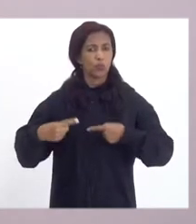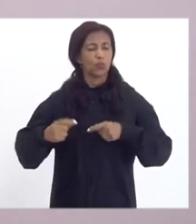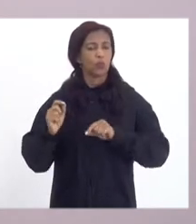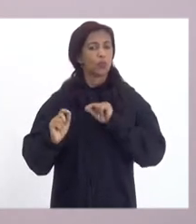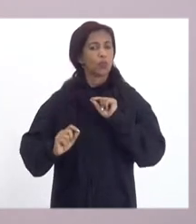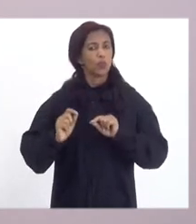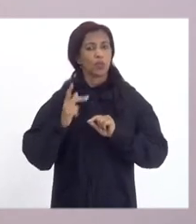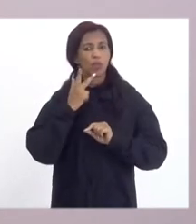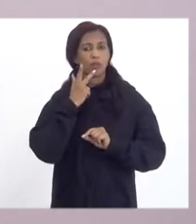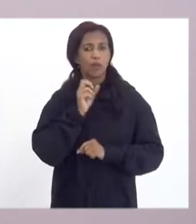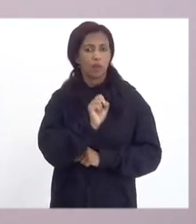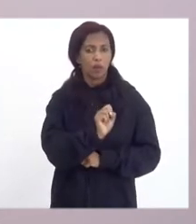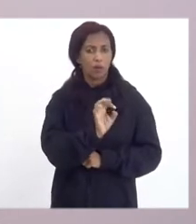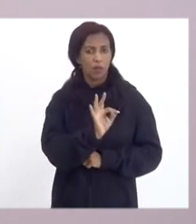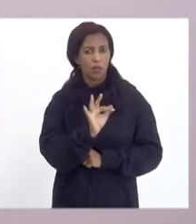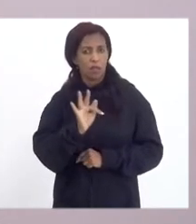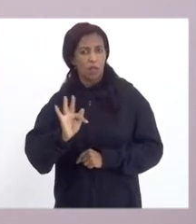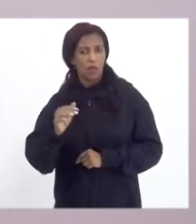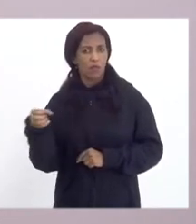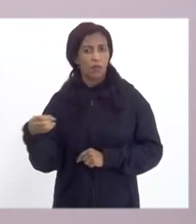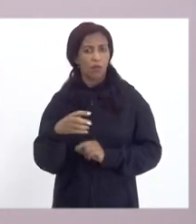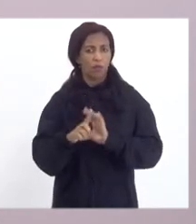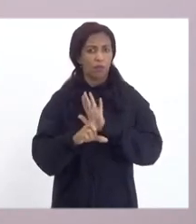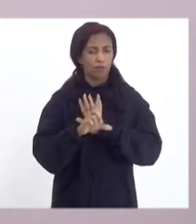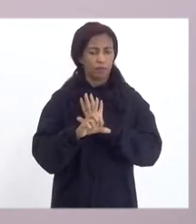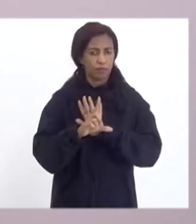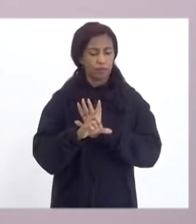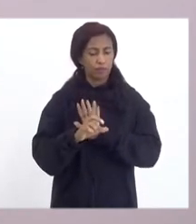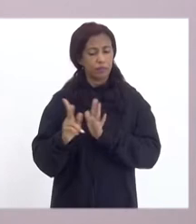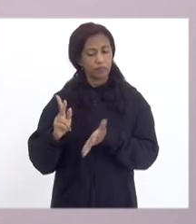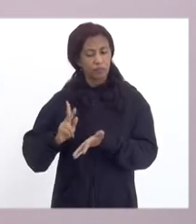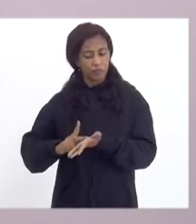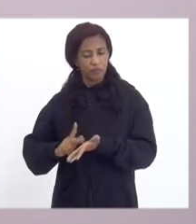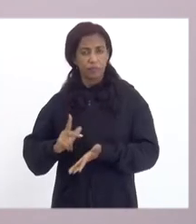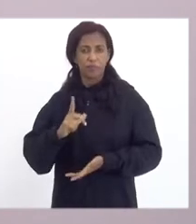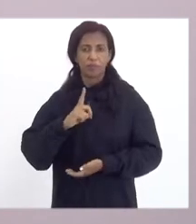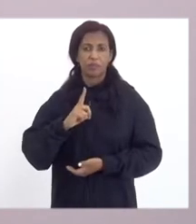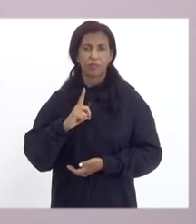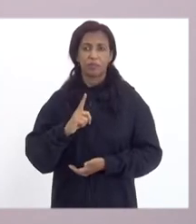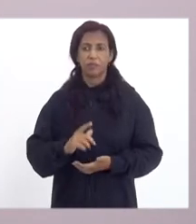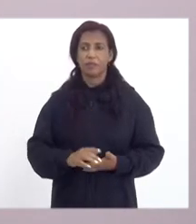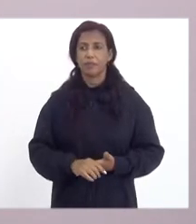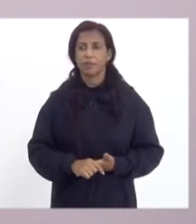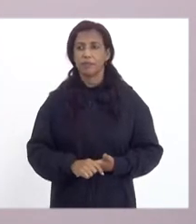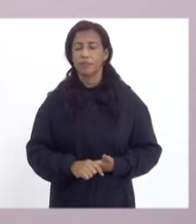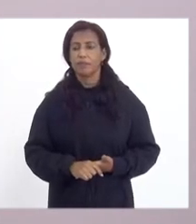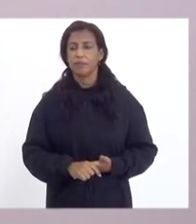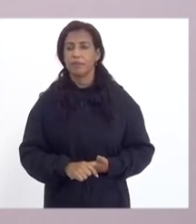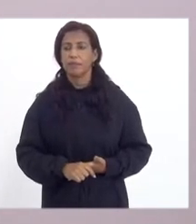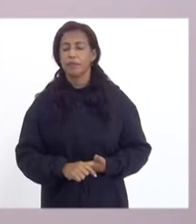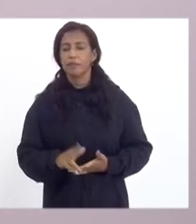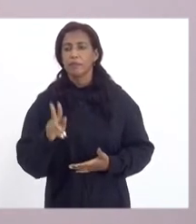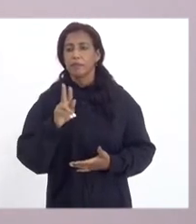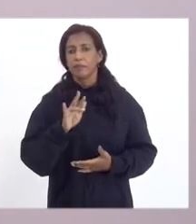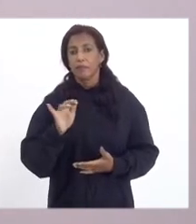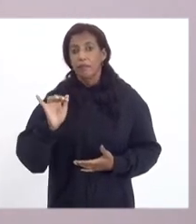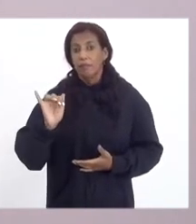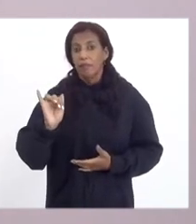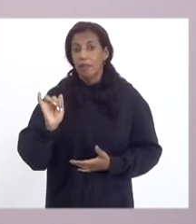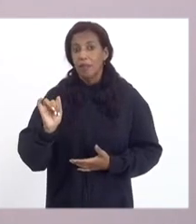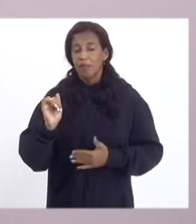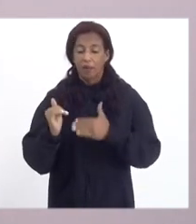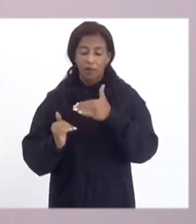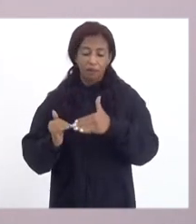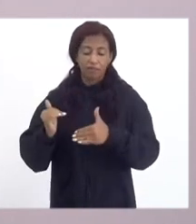o Supremo e das novas legislações. Mas, de fato, há uma questão aqui que vai, na minha opinião, um pouco